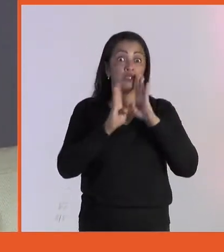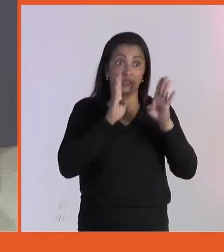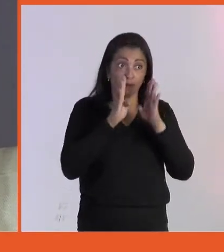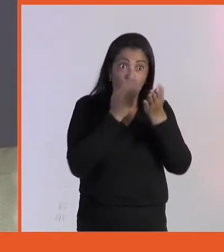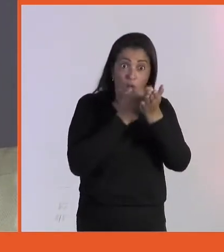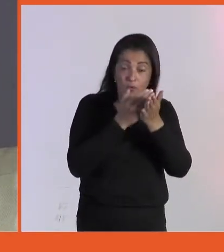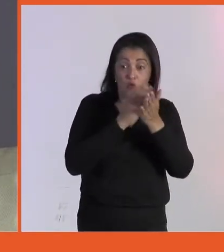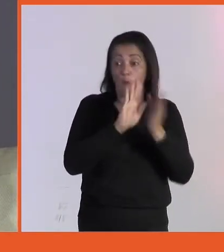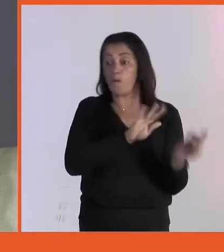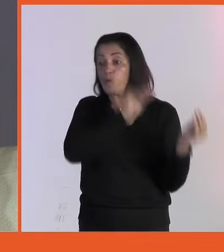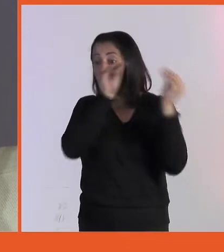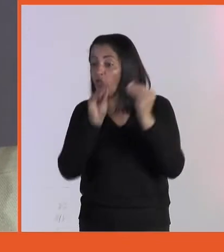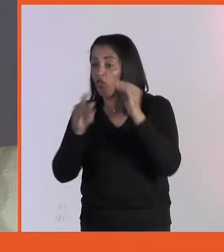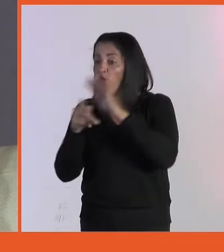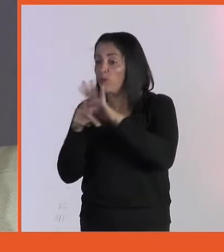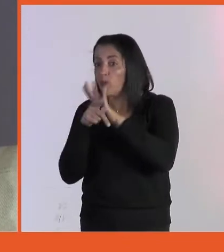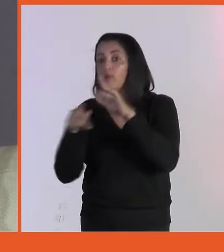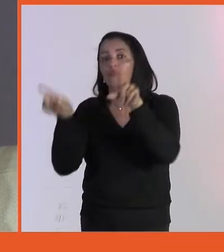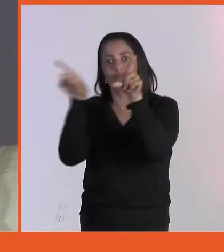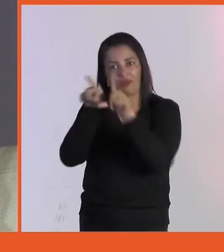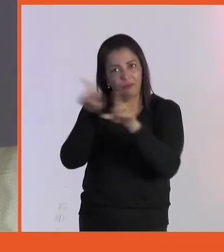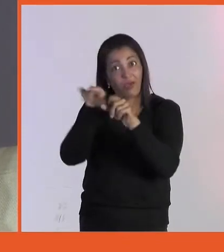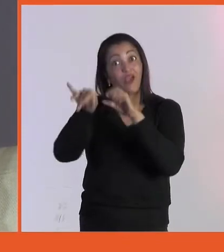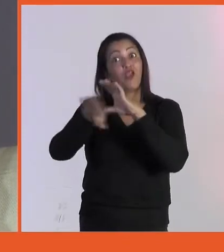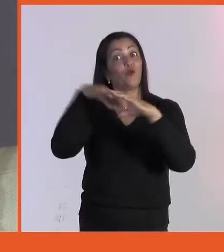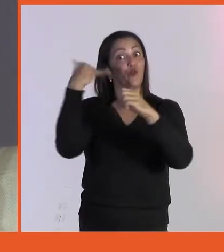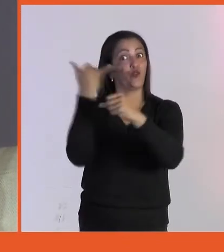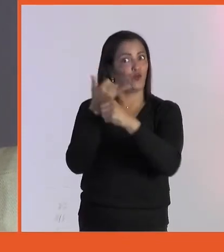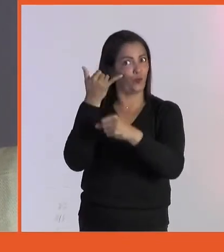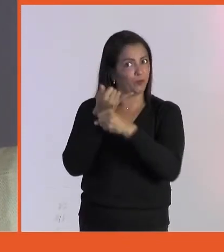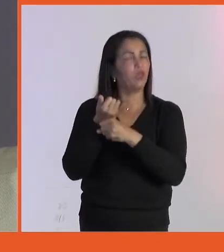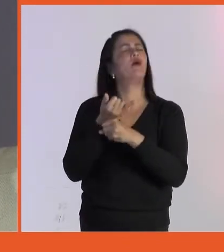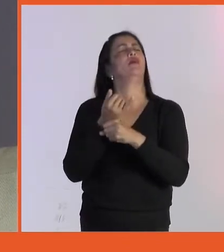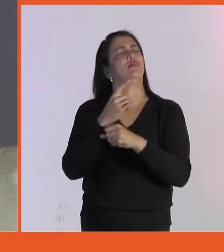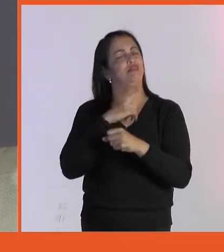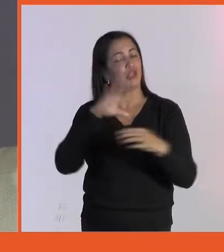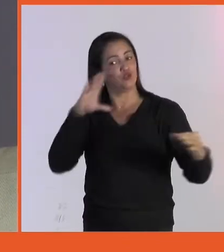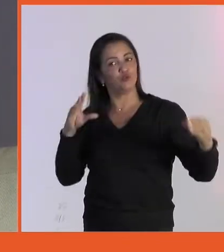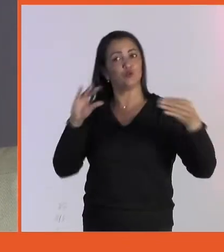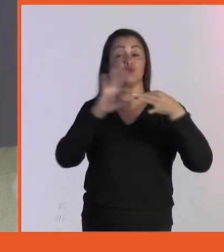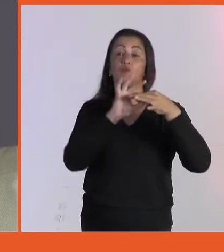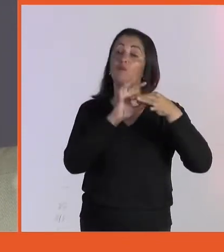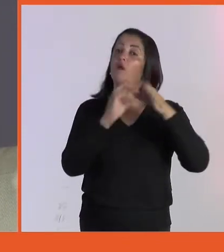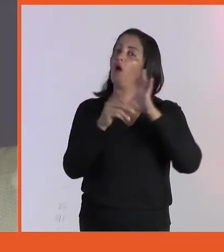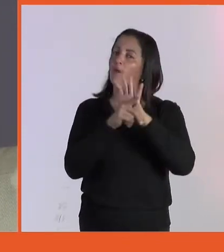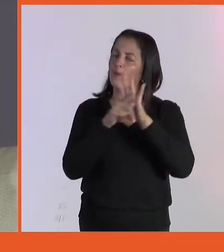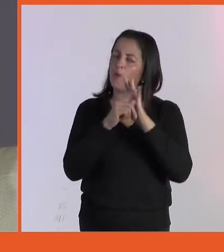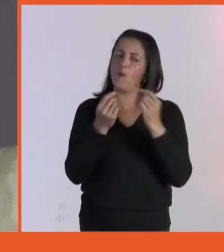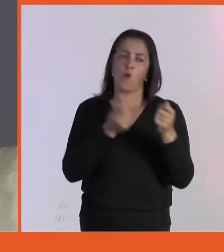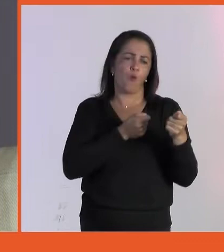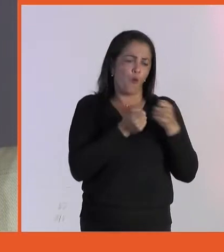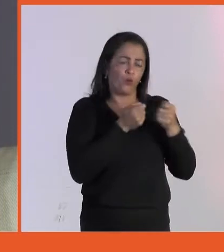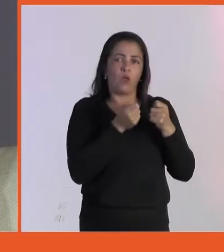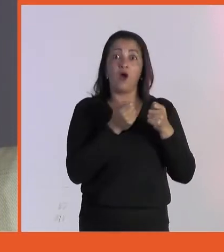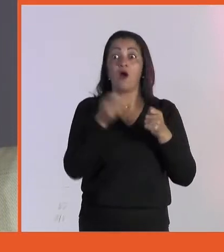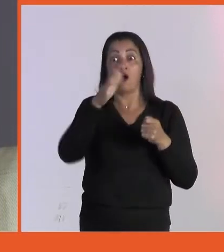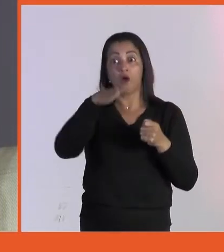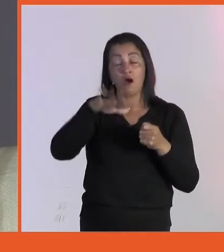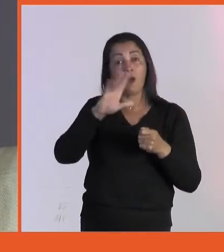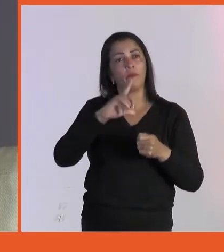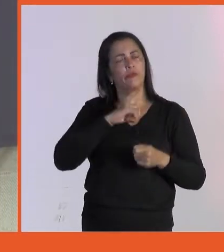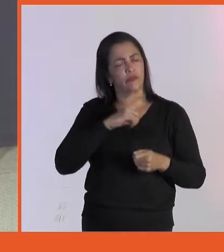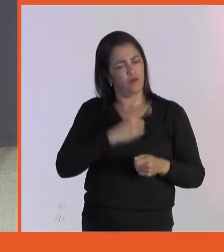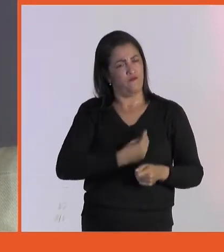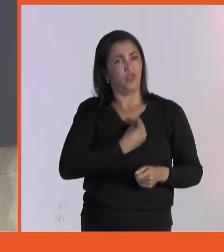YouTube, fazer os vídeos no YouTube, e aí a gente teve uma dimensão do quanto a comunidade representa na vida do